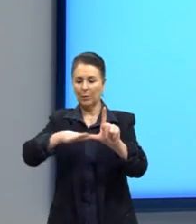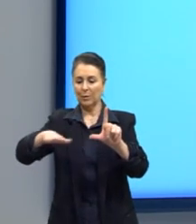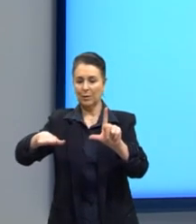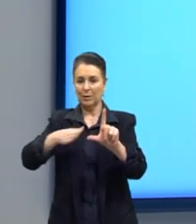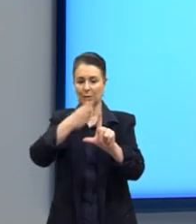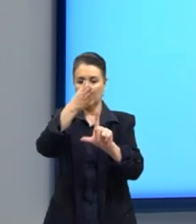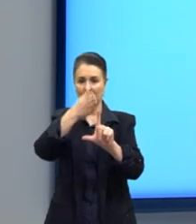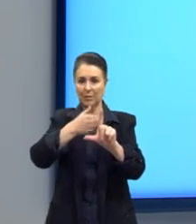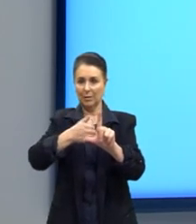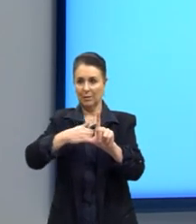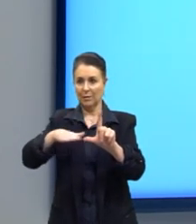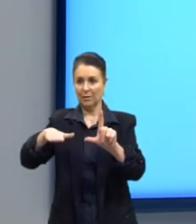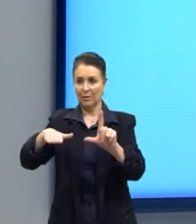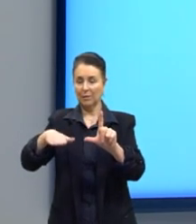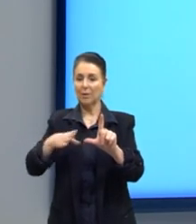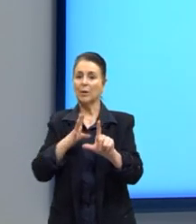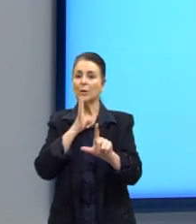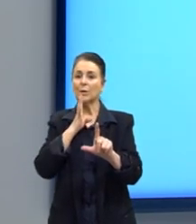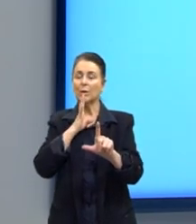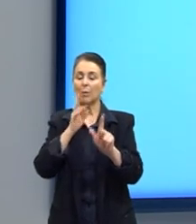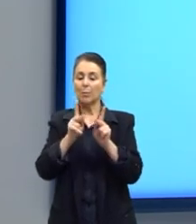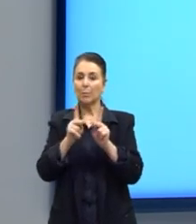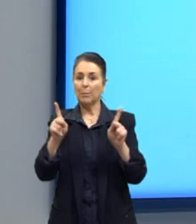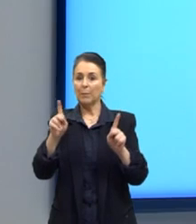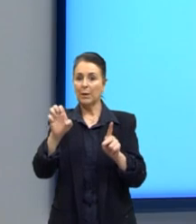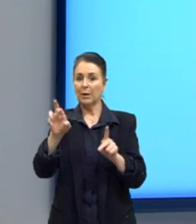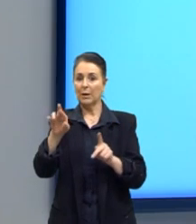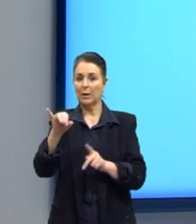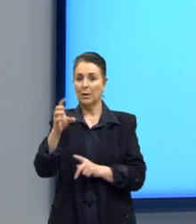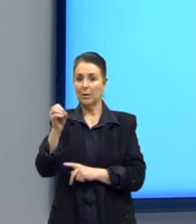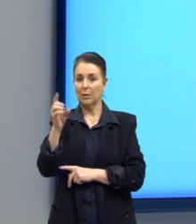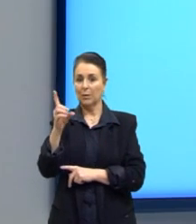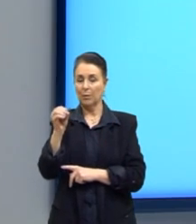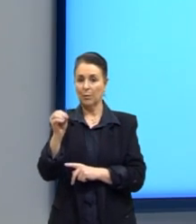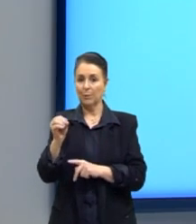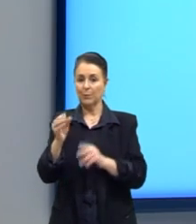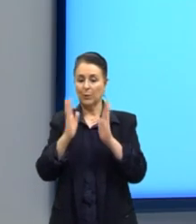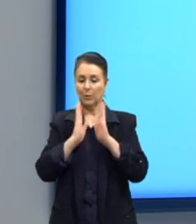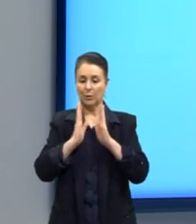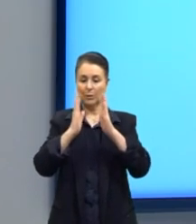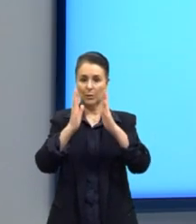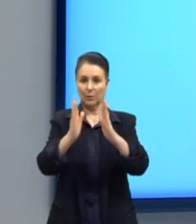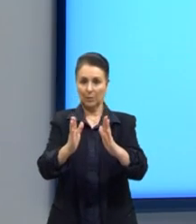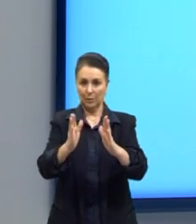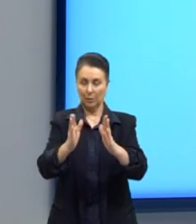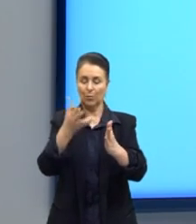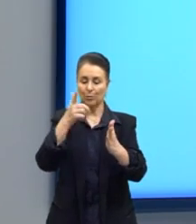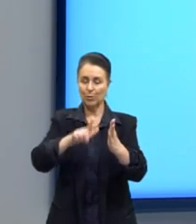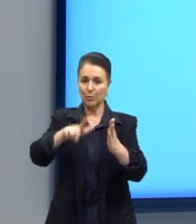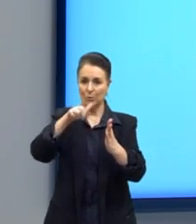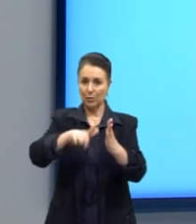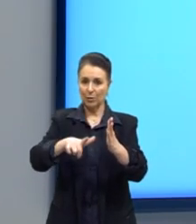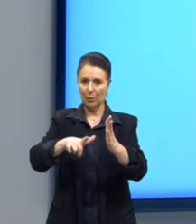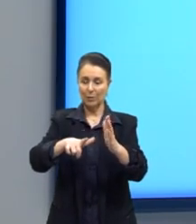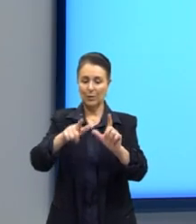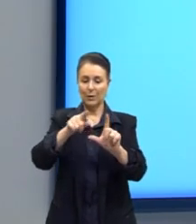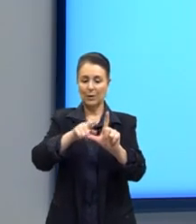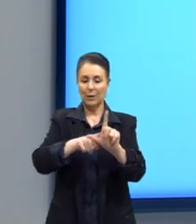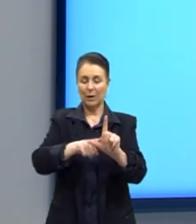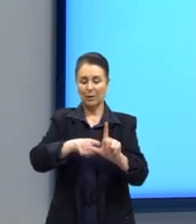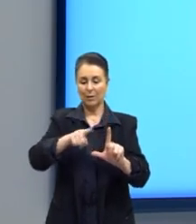nós conhecemos como período o menor intervalo em que acontece a repetição do gráfico